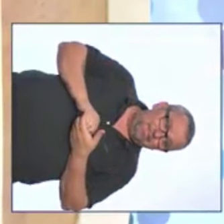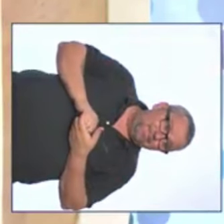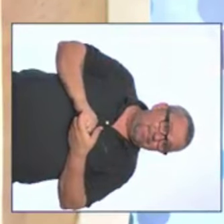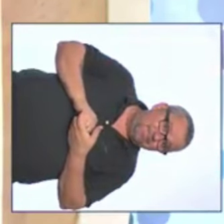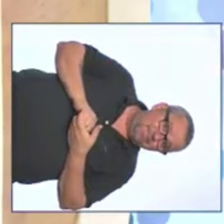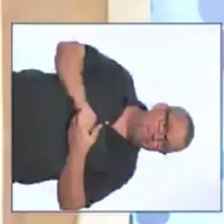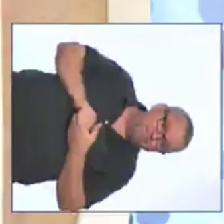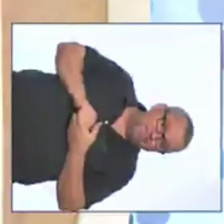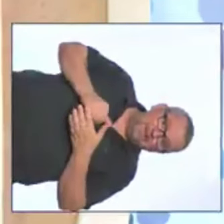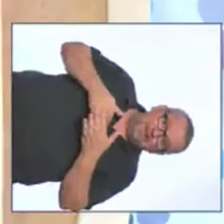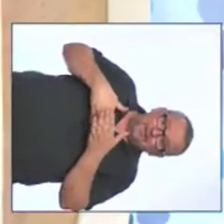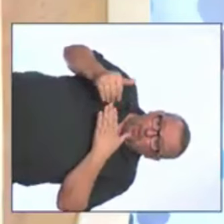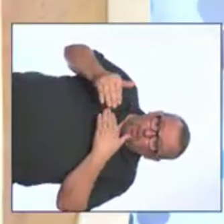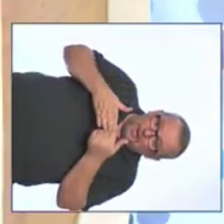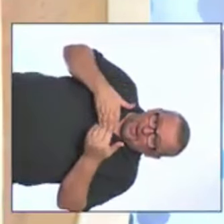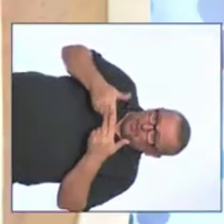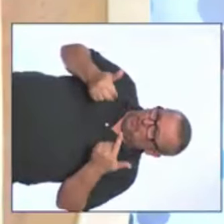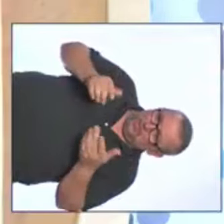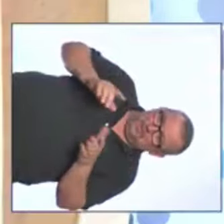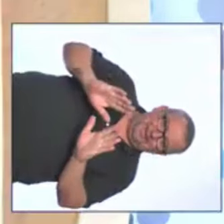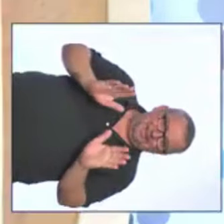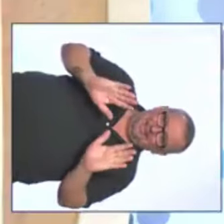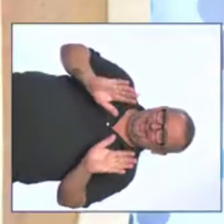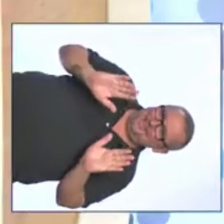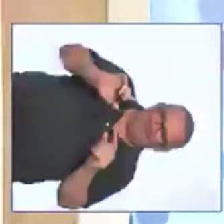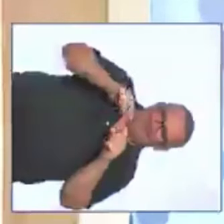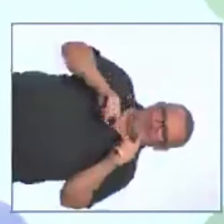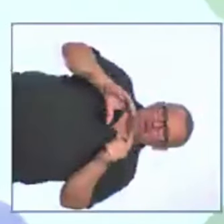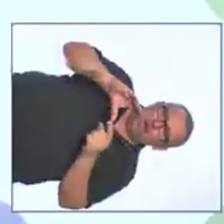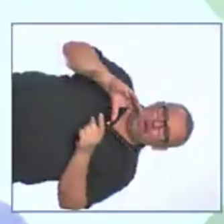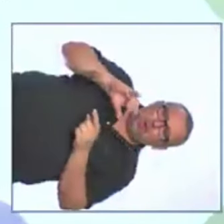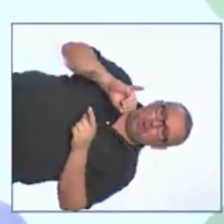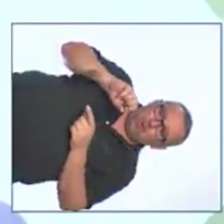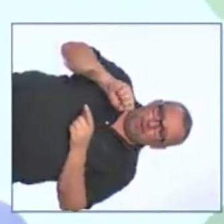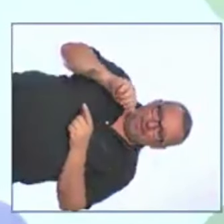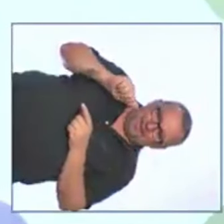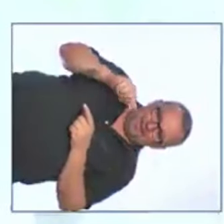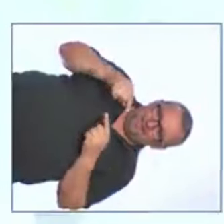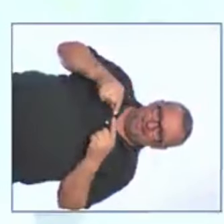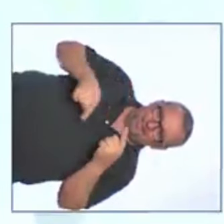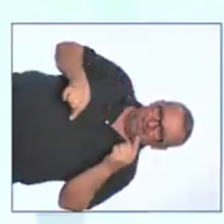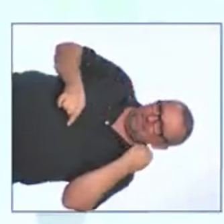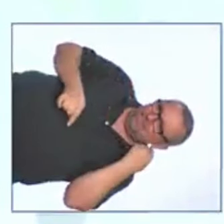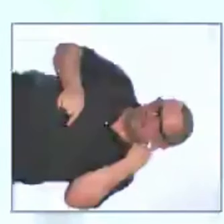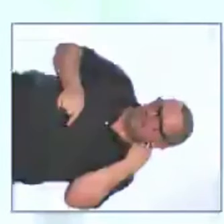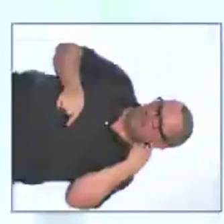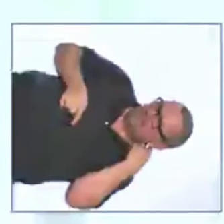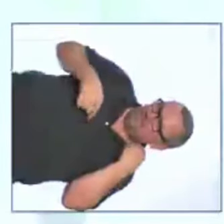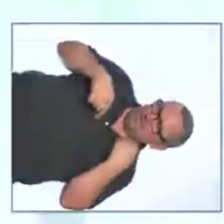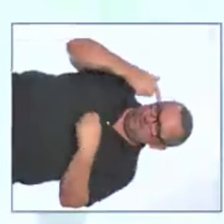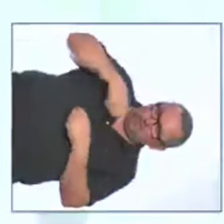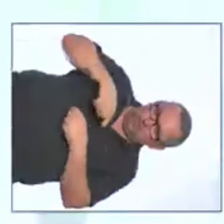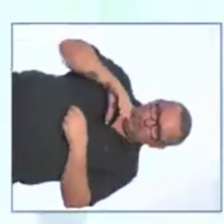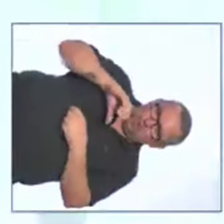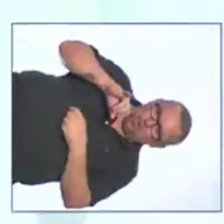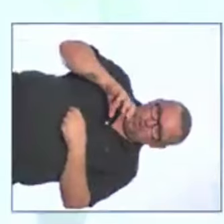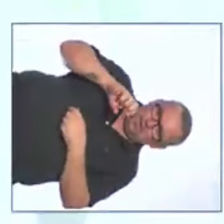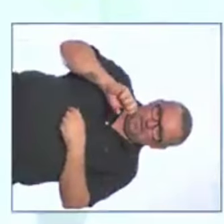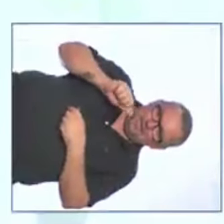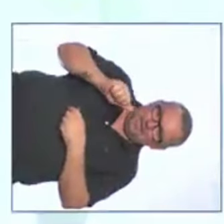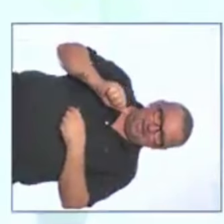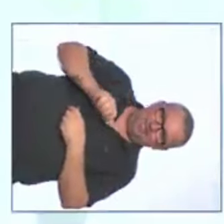qualquer coisa não é a palavra coisa não é a palavra eu não gostaria que alguém falasse que eu sou uma coisa na família dele entendeu